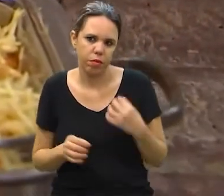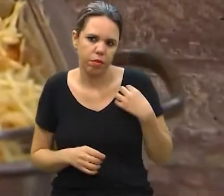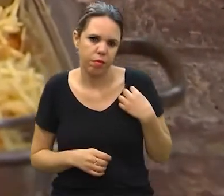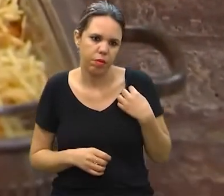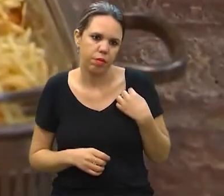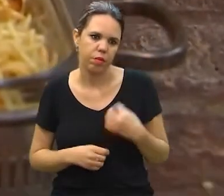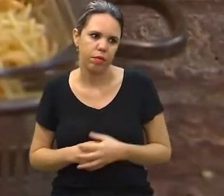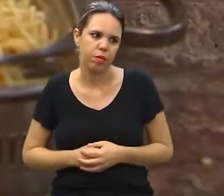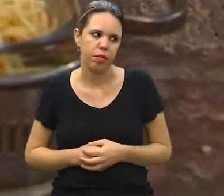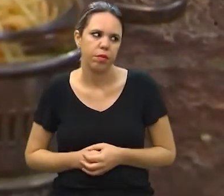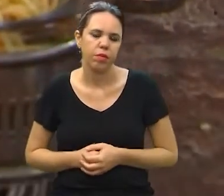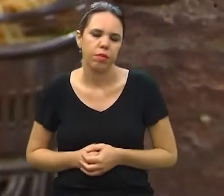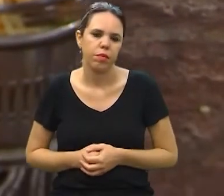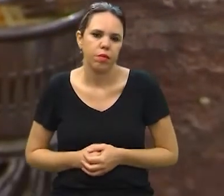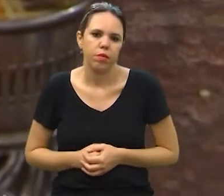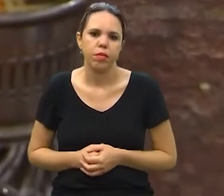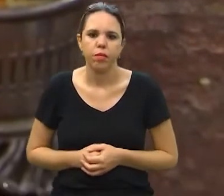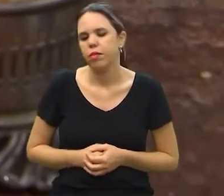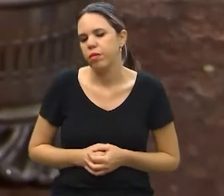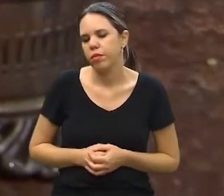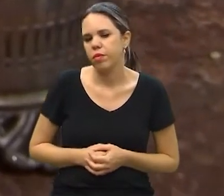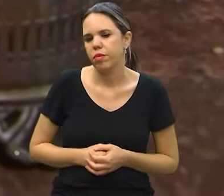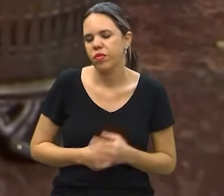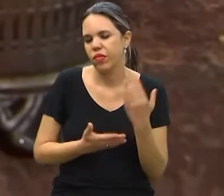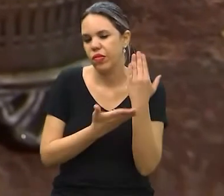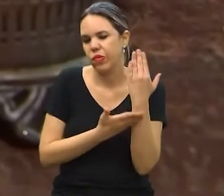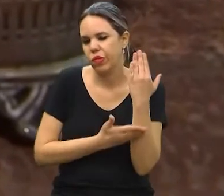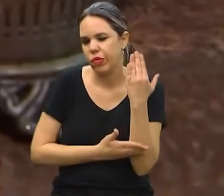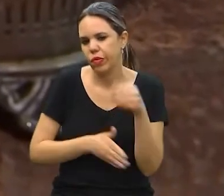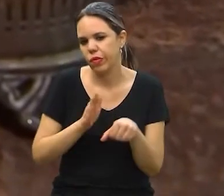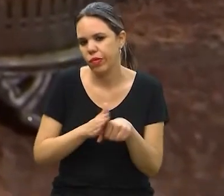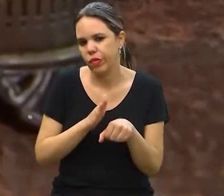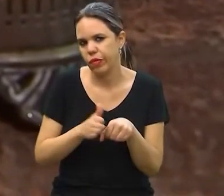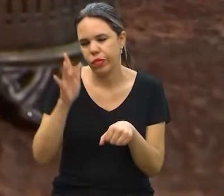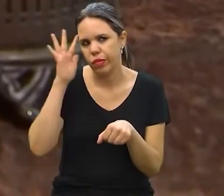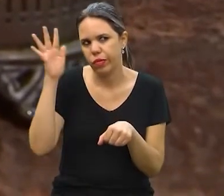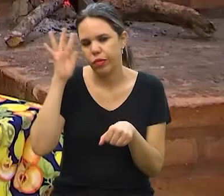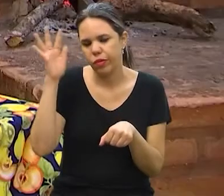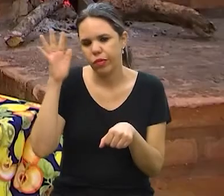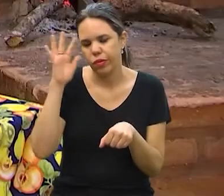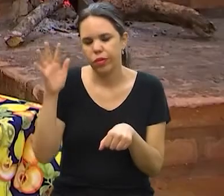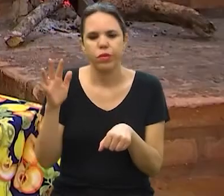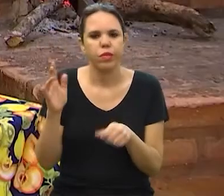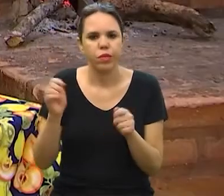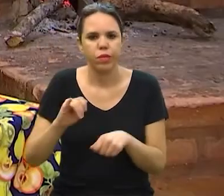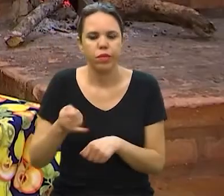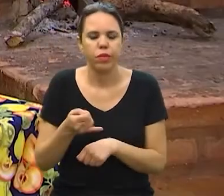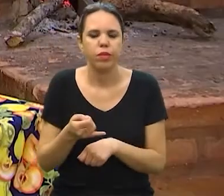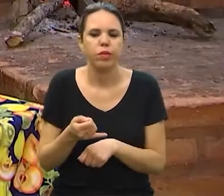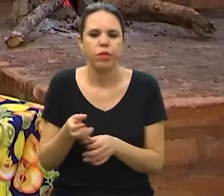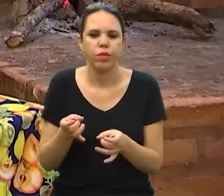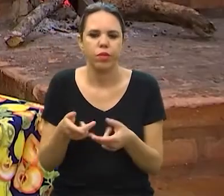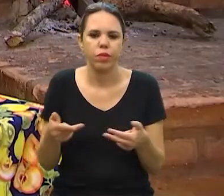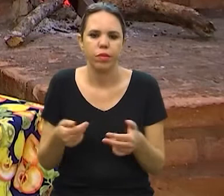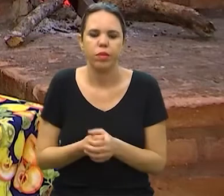Um pernilzinho desfiado. Um pernilzinho desfiado, né? Olha aqui a gente já viajando. Então, a gente pode estar até aproveitando as